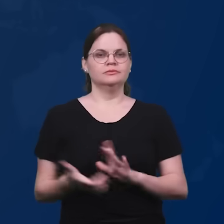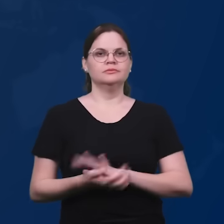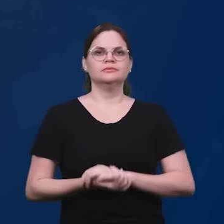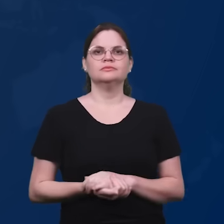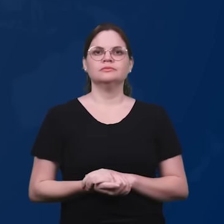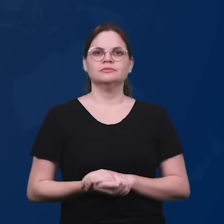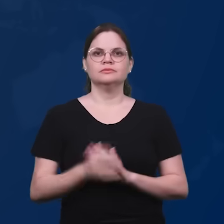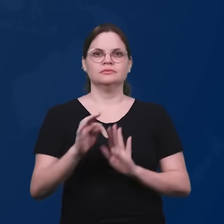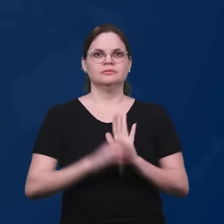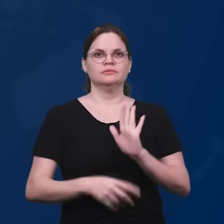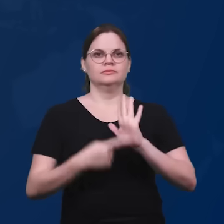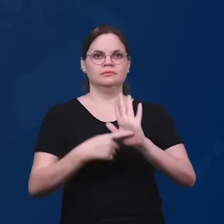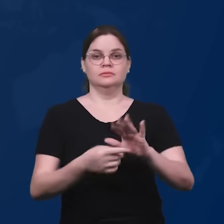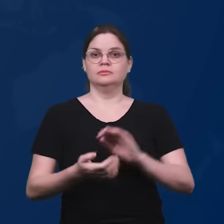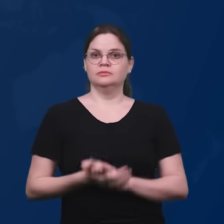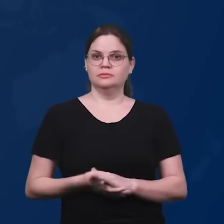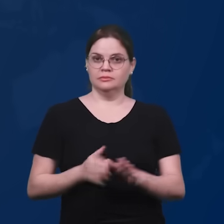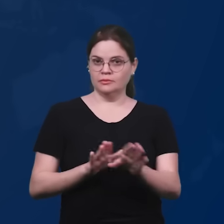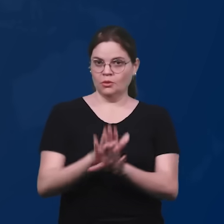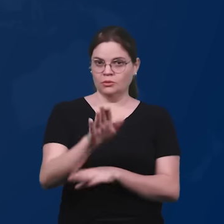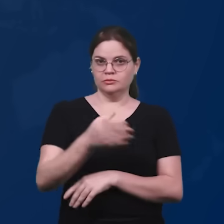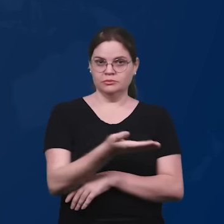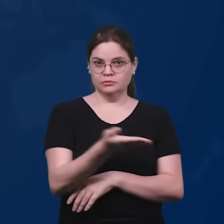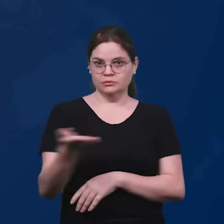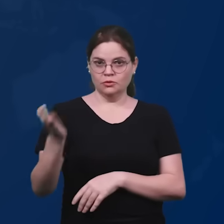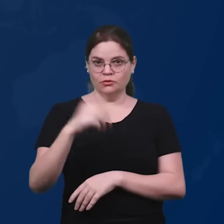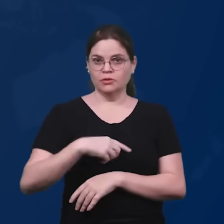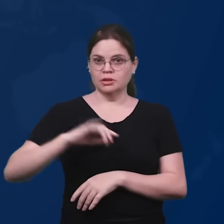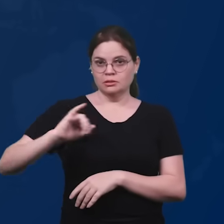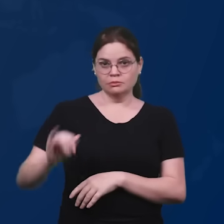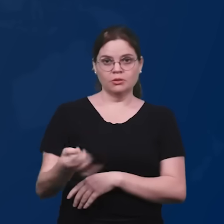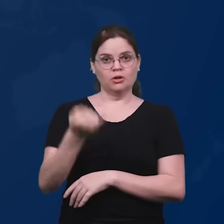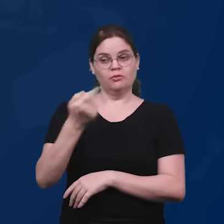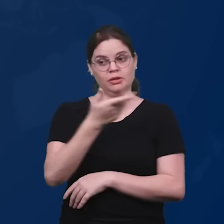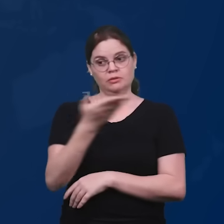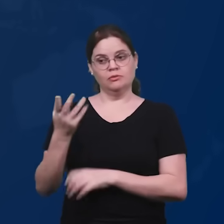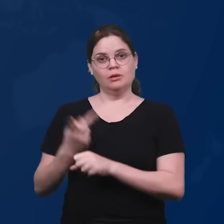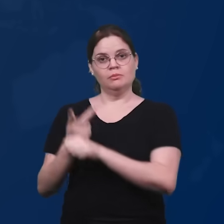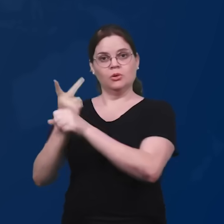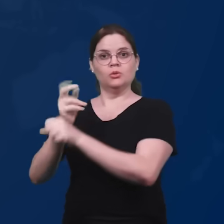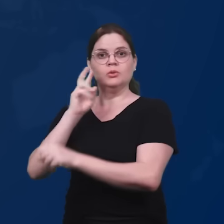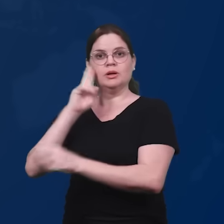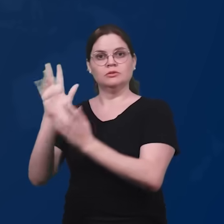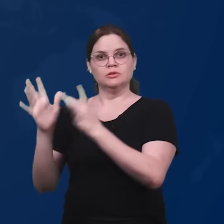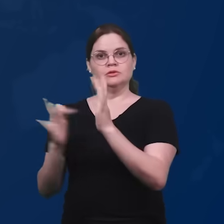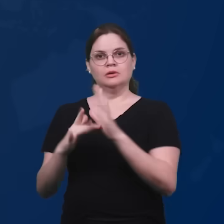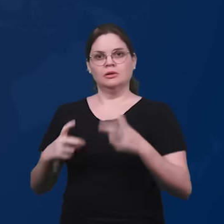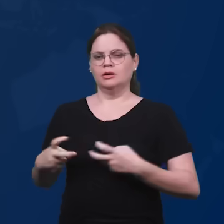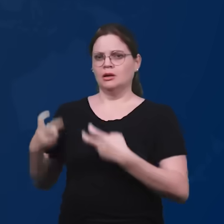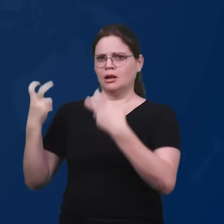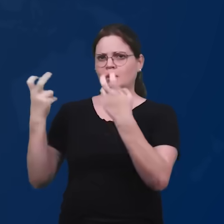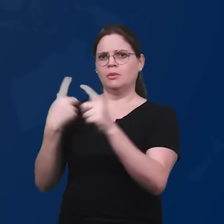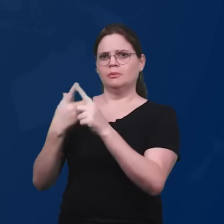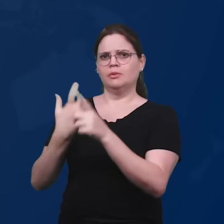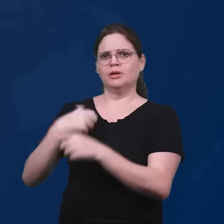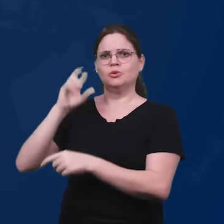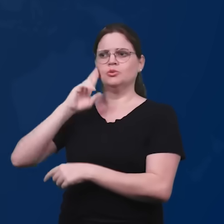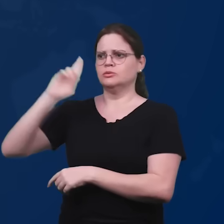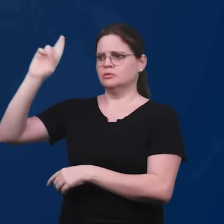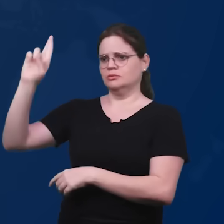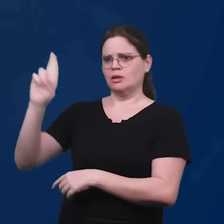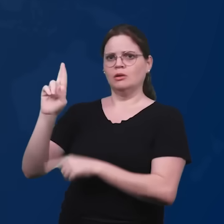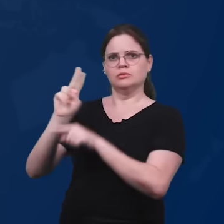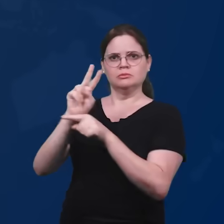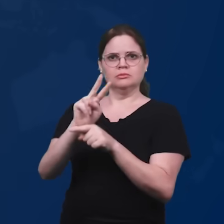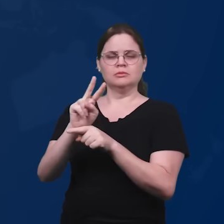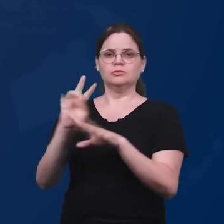a palavra do Senhor: buscai ao Senhor enquanto se pode achar, invocai-o enquanto